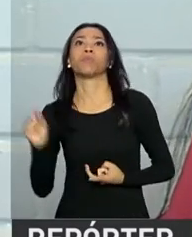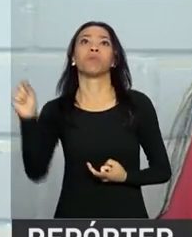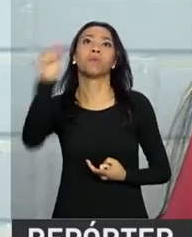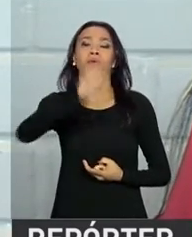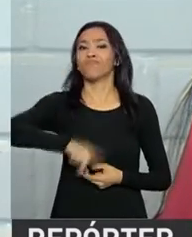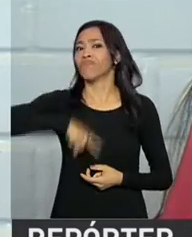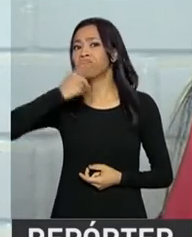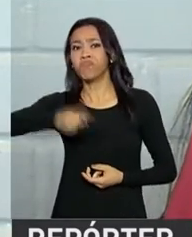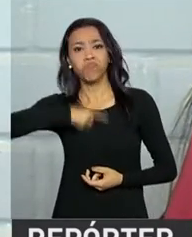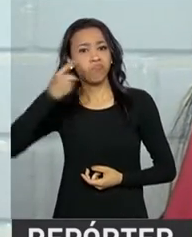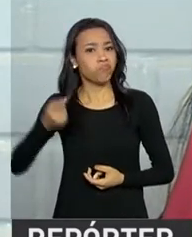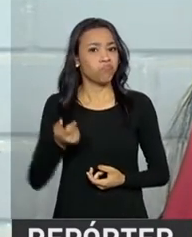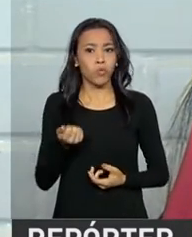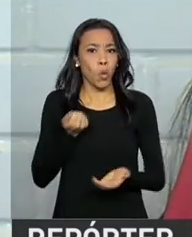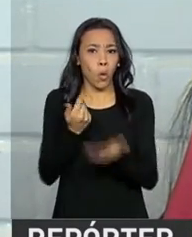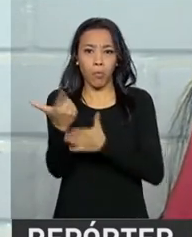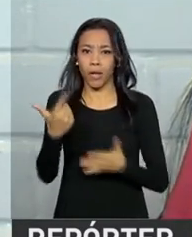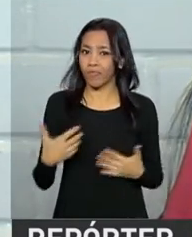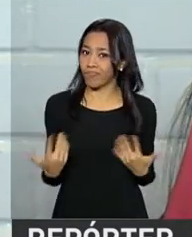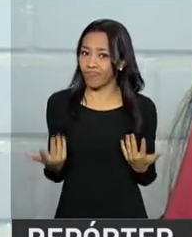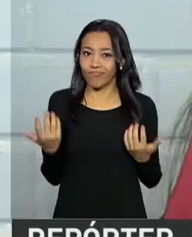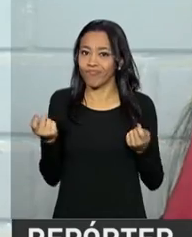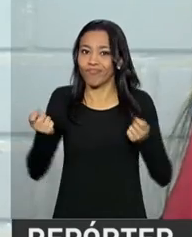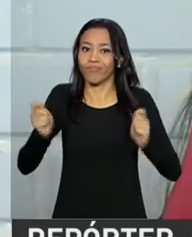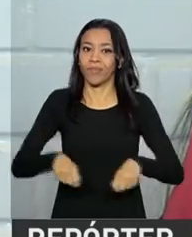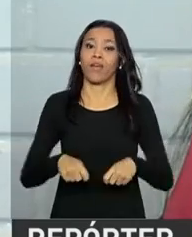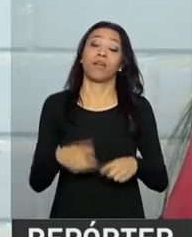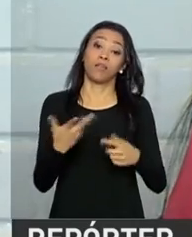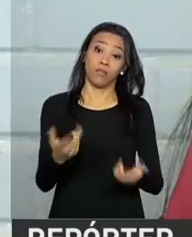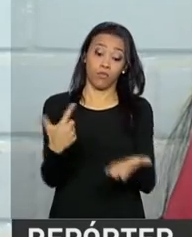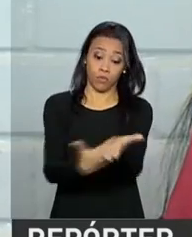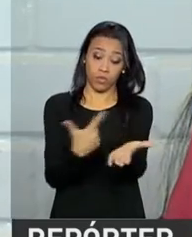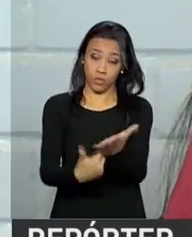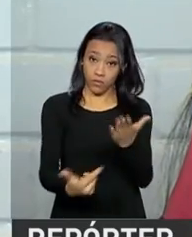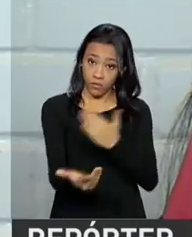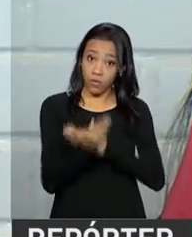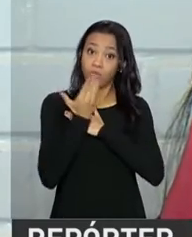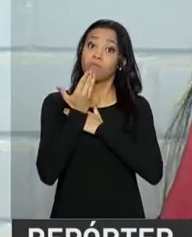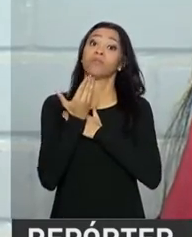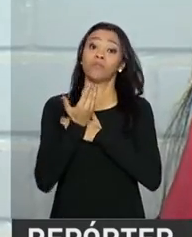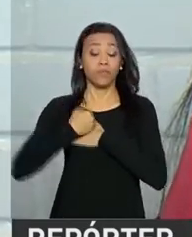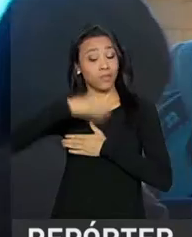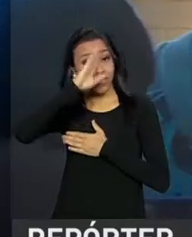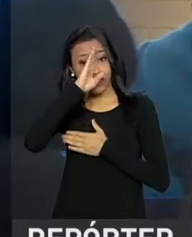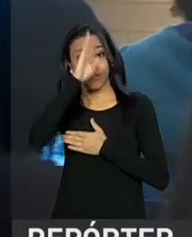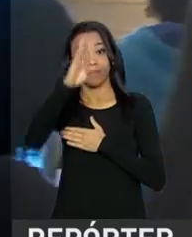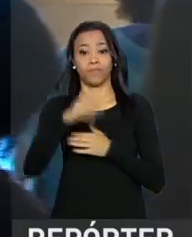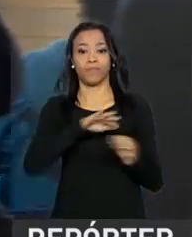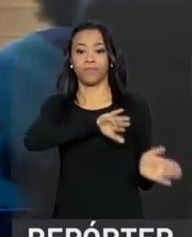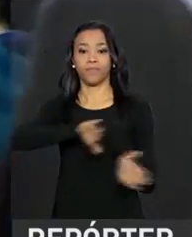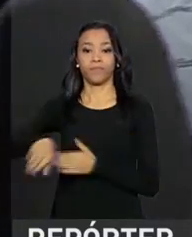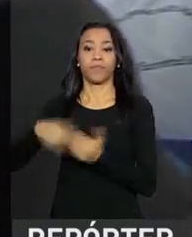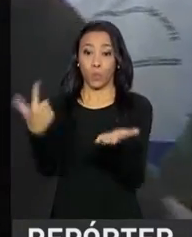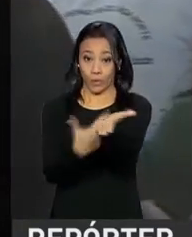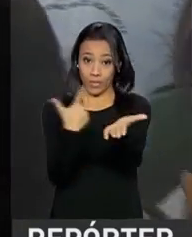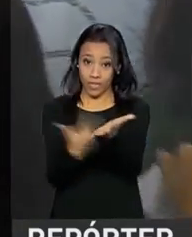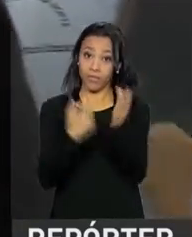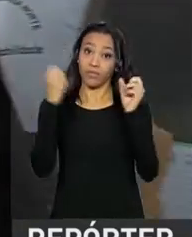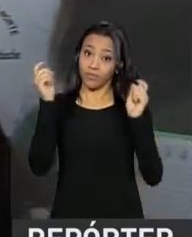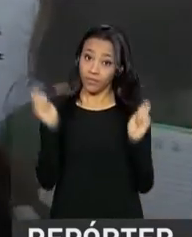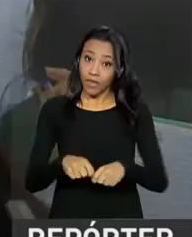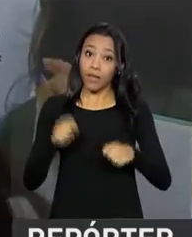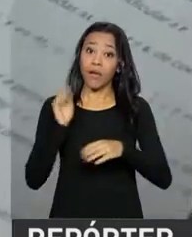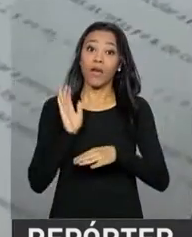condição para a compra então o fornecimento desse recurso didático pra eles fundamental o material didático deve